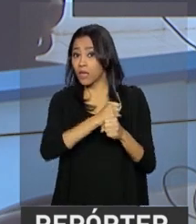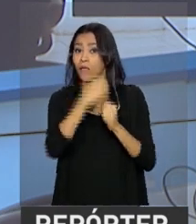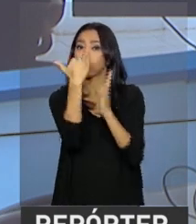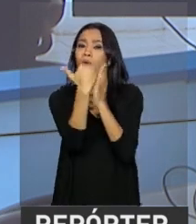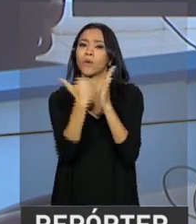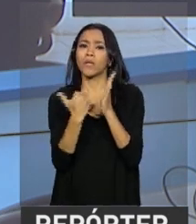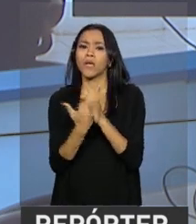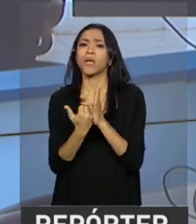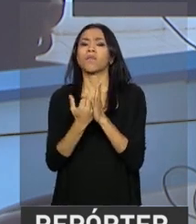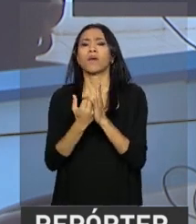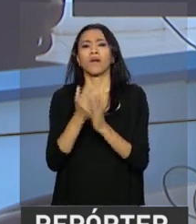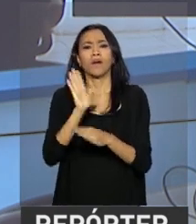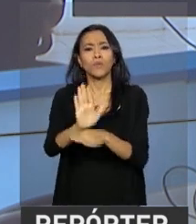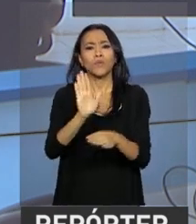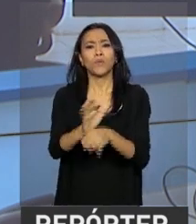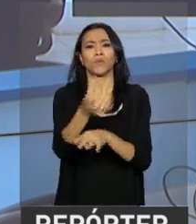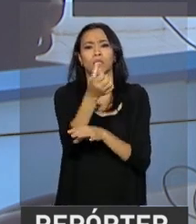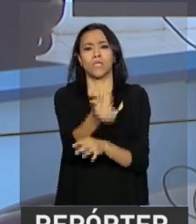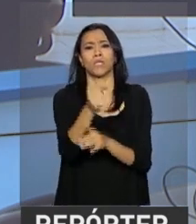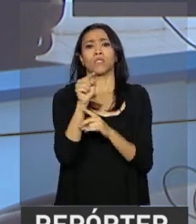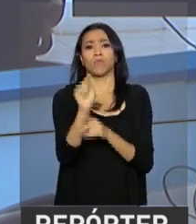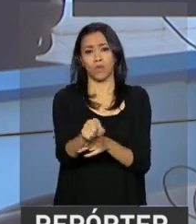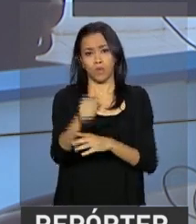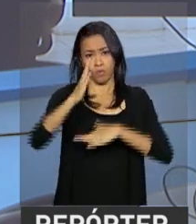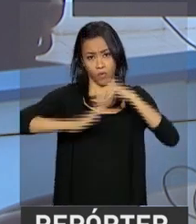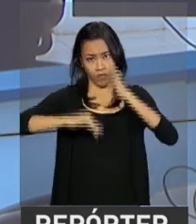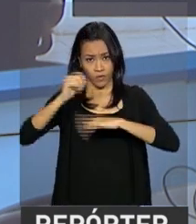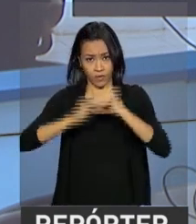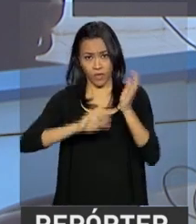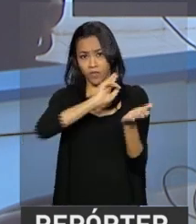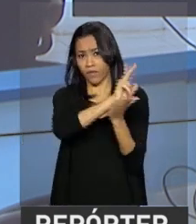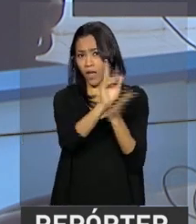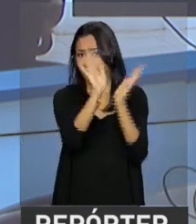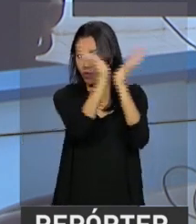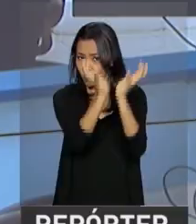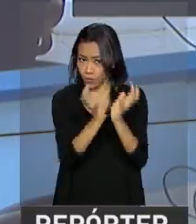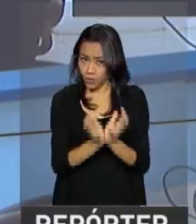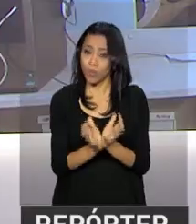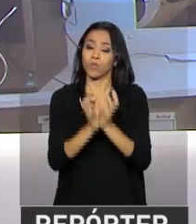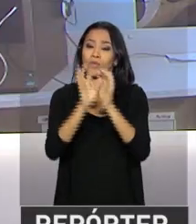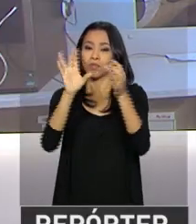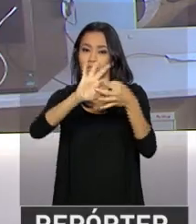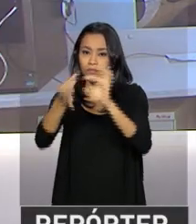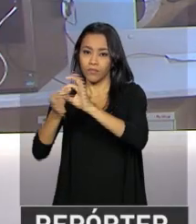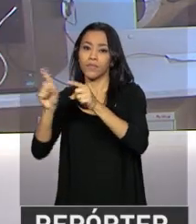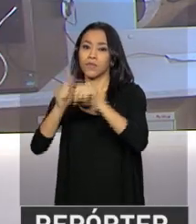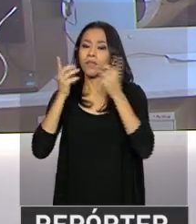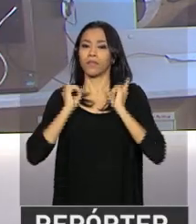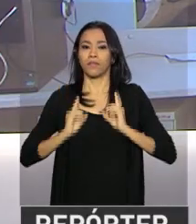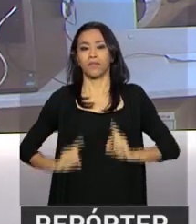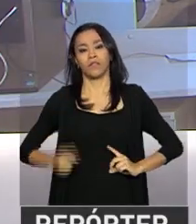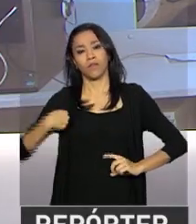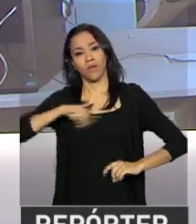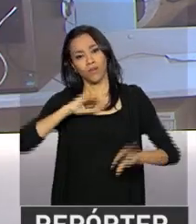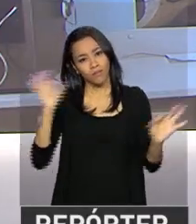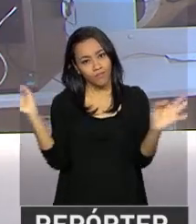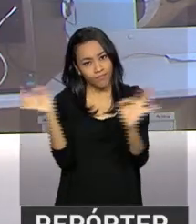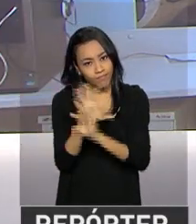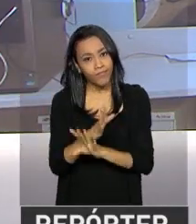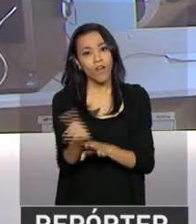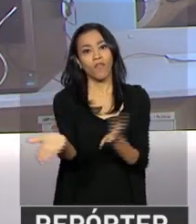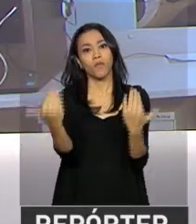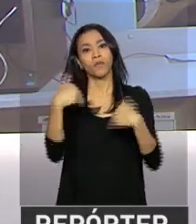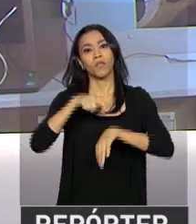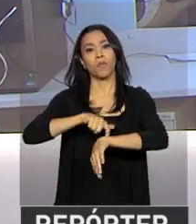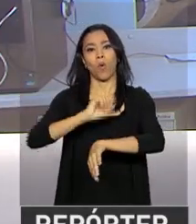programa atendeu cerca de 6 mil atletas de modalidades olímpica e paralímpica. E nós ficamos por aqui, voltamos às 11